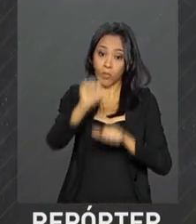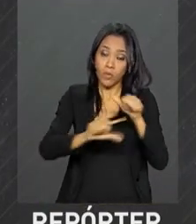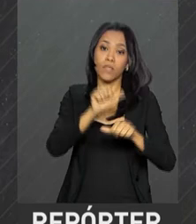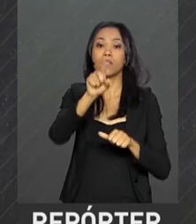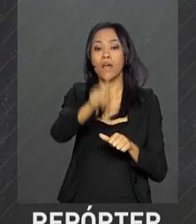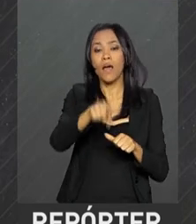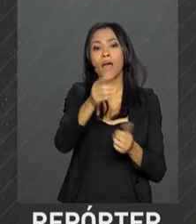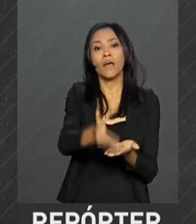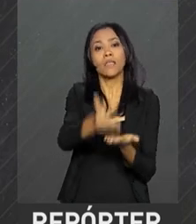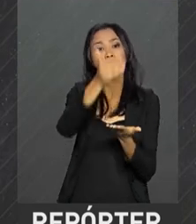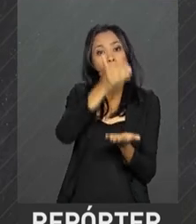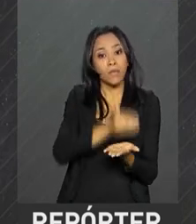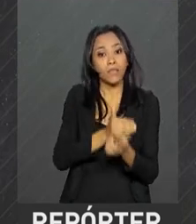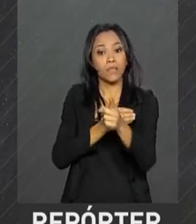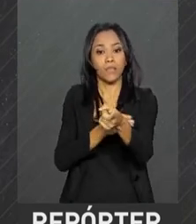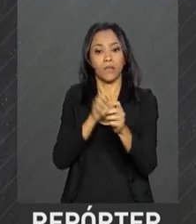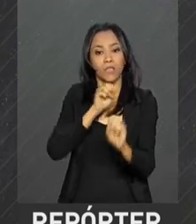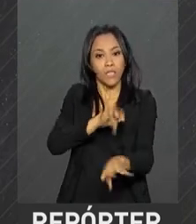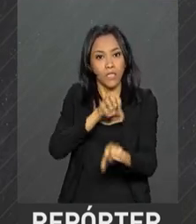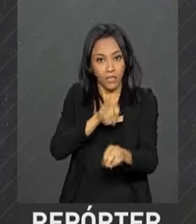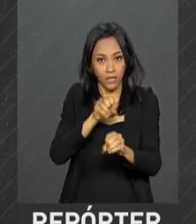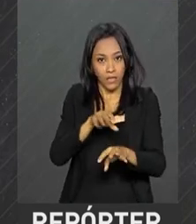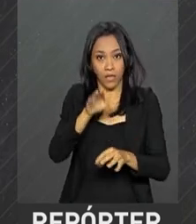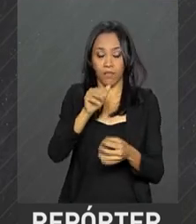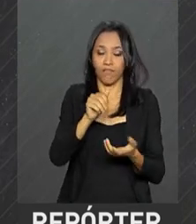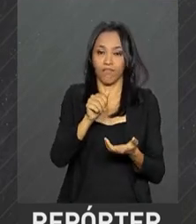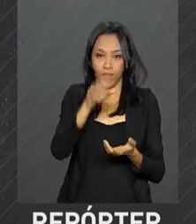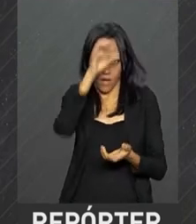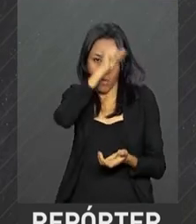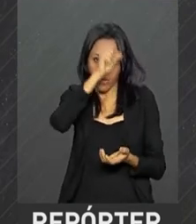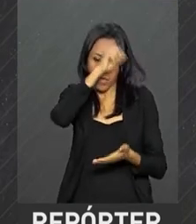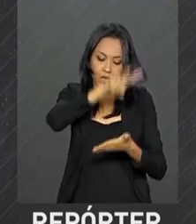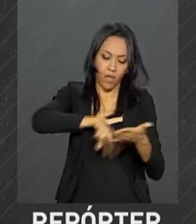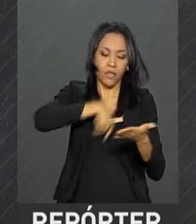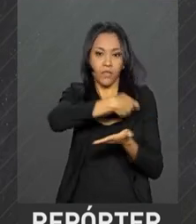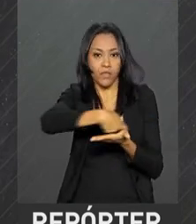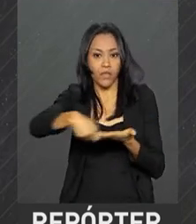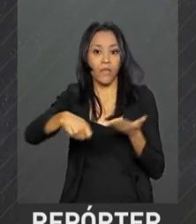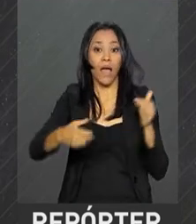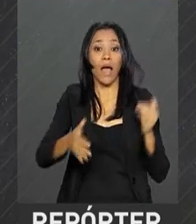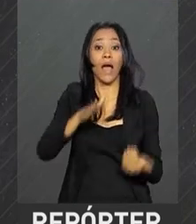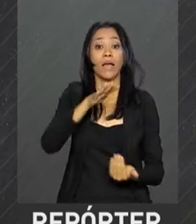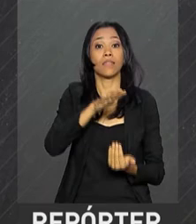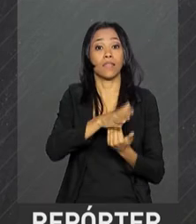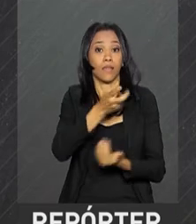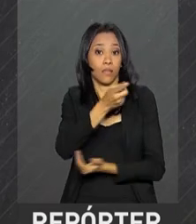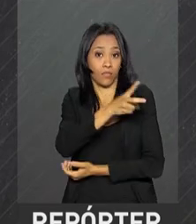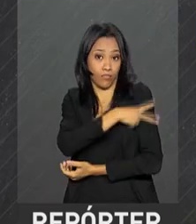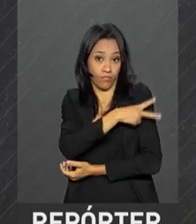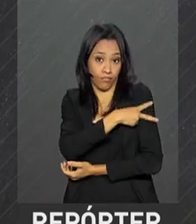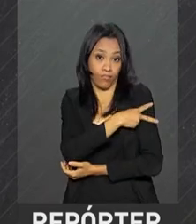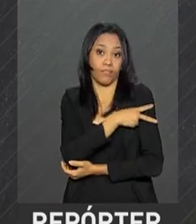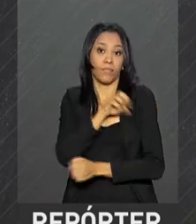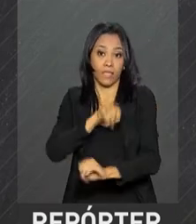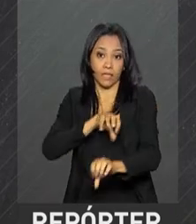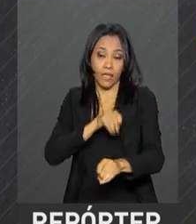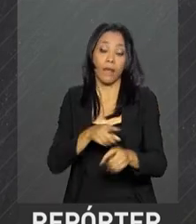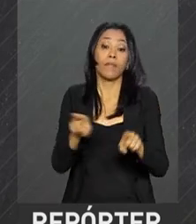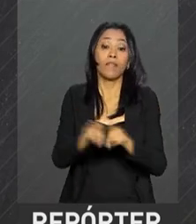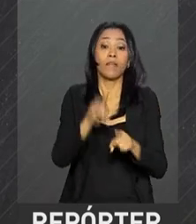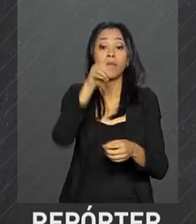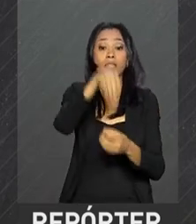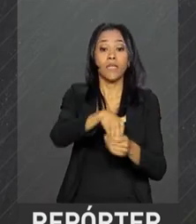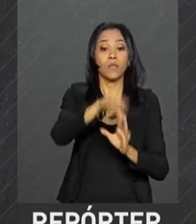a antecipação da alfabetização das crianças até o segundo ano do ensino fundamental. O documento também inclui